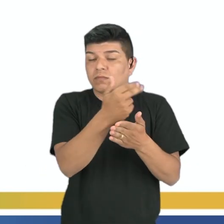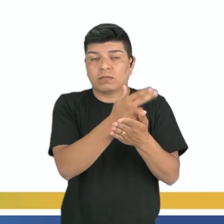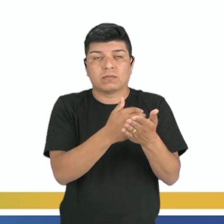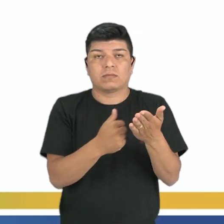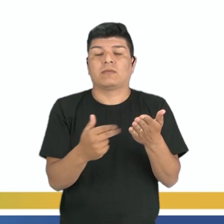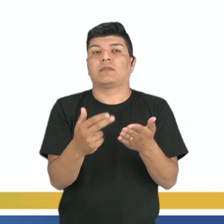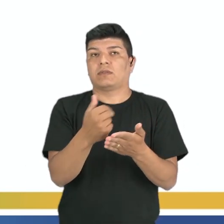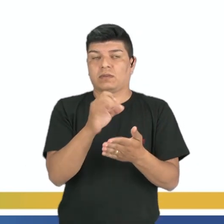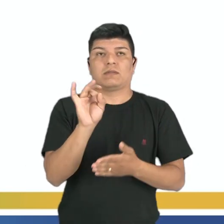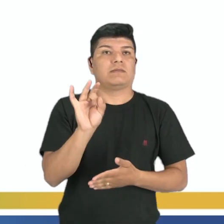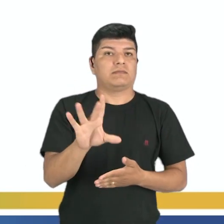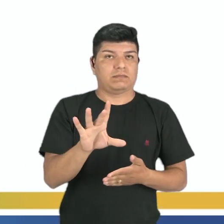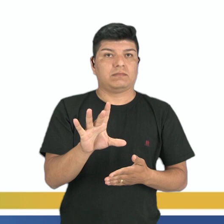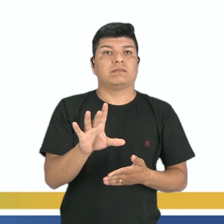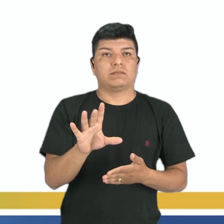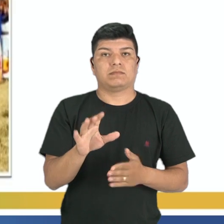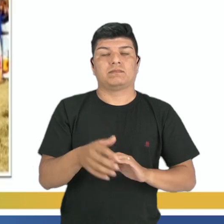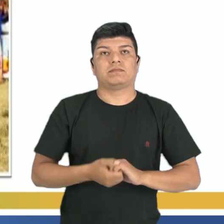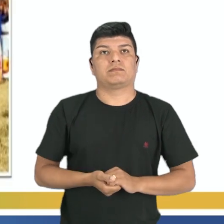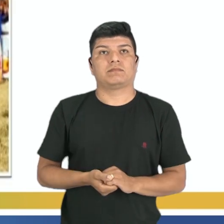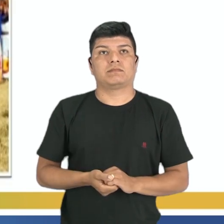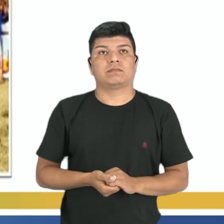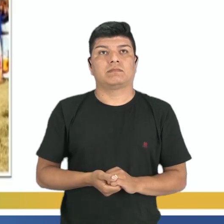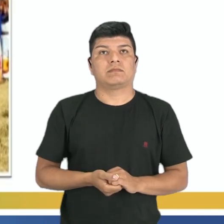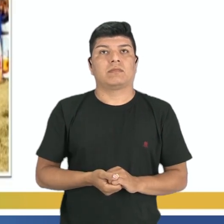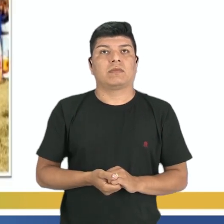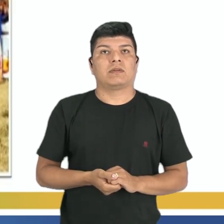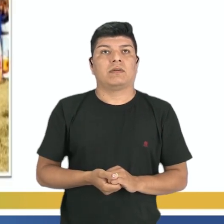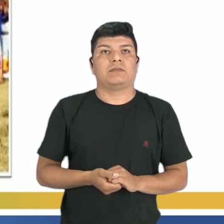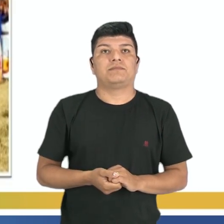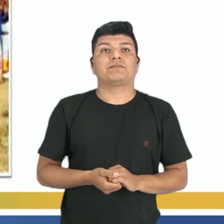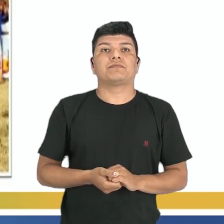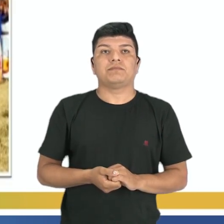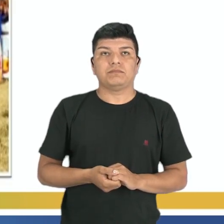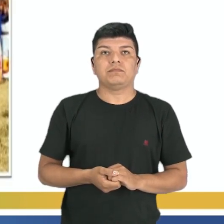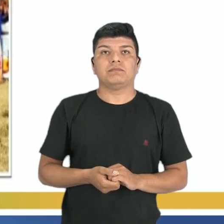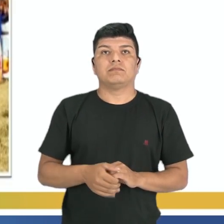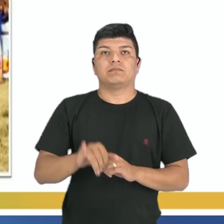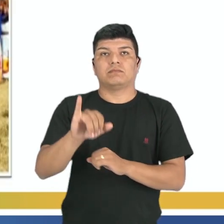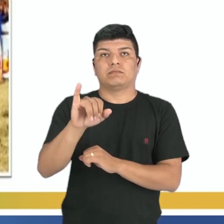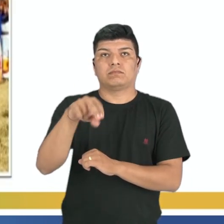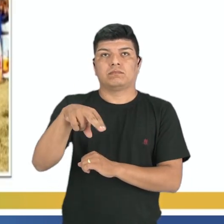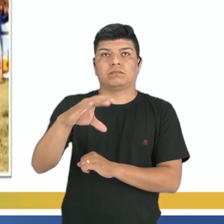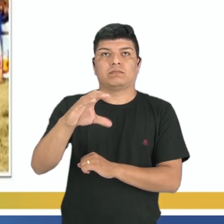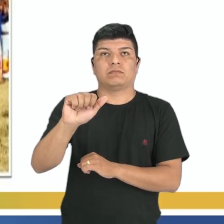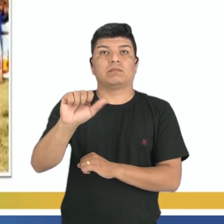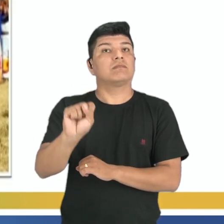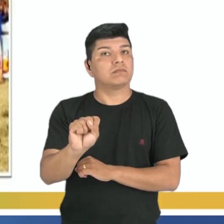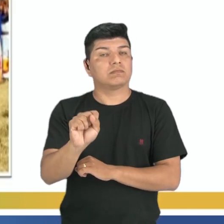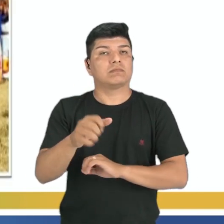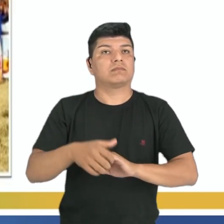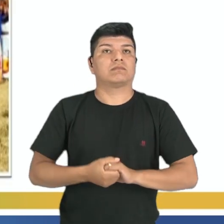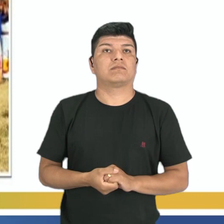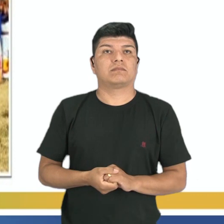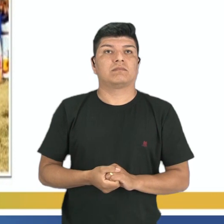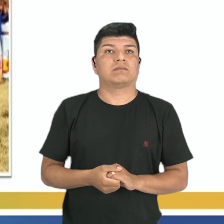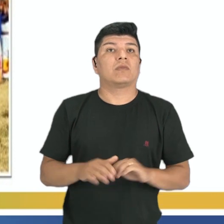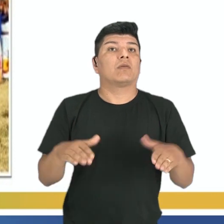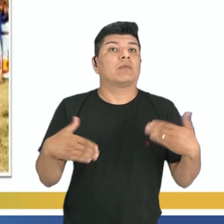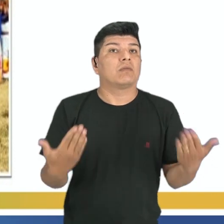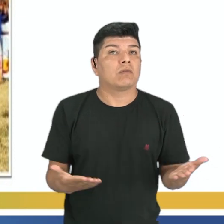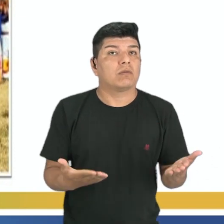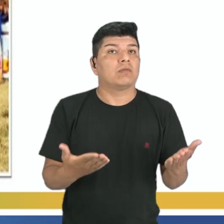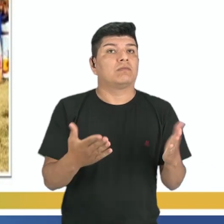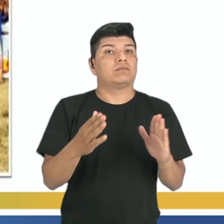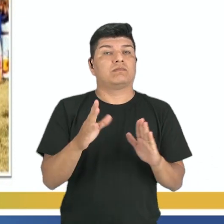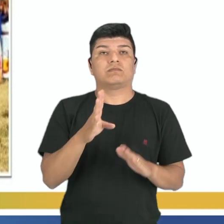né? Pictogramas mesmo. Vamos falar aqui sobre os Incas, né? Então, quando, né,